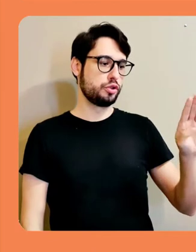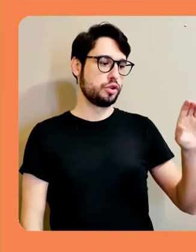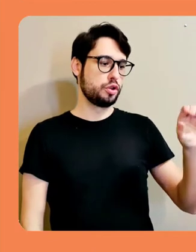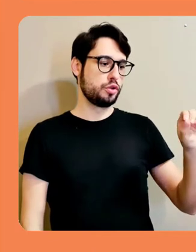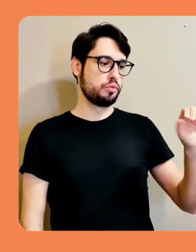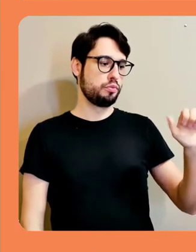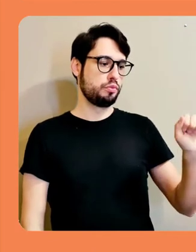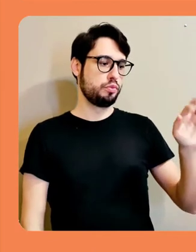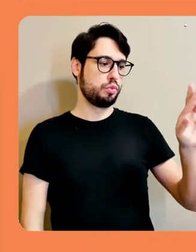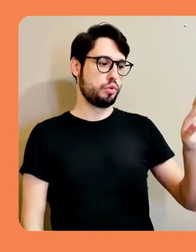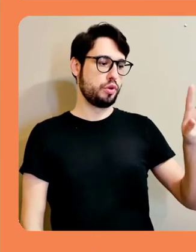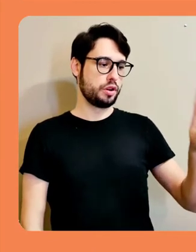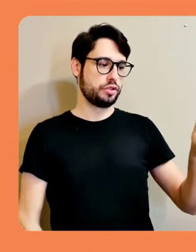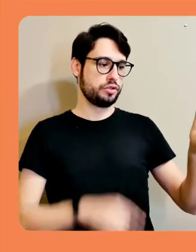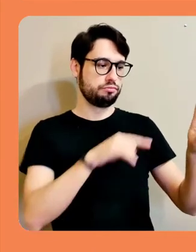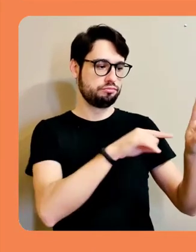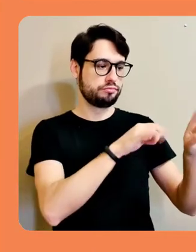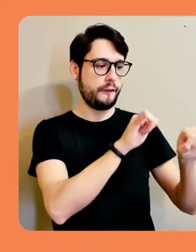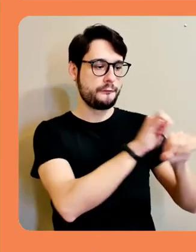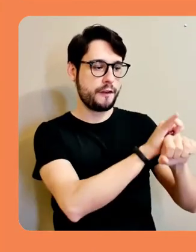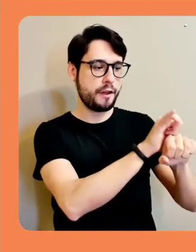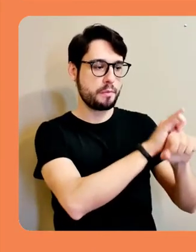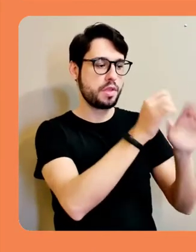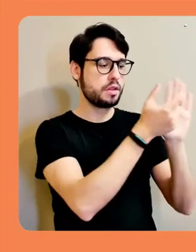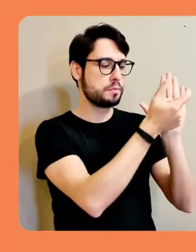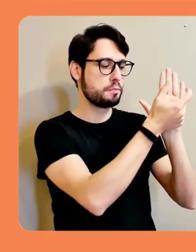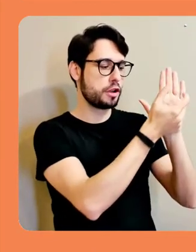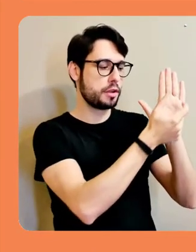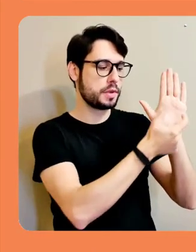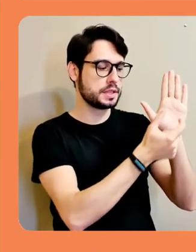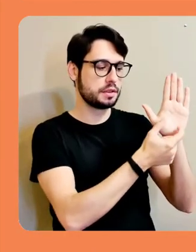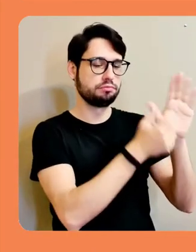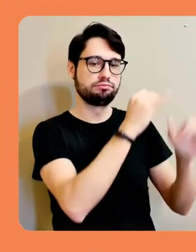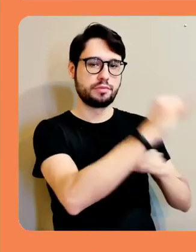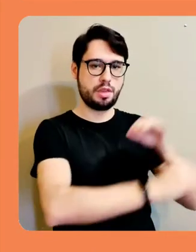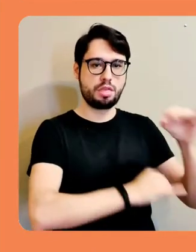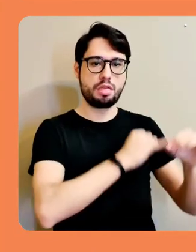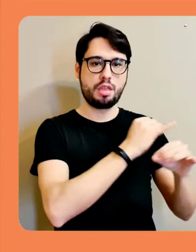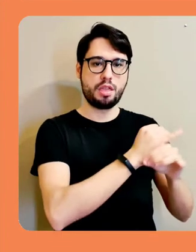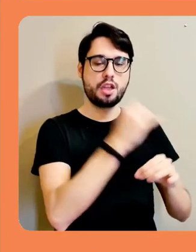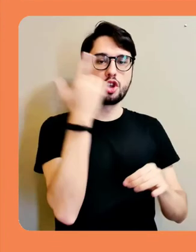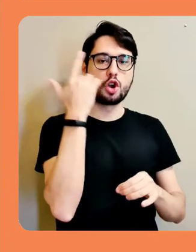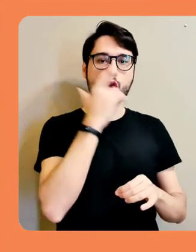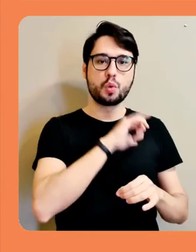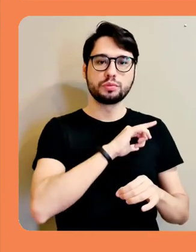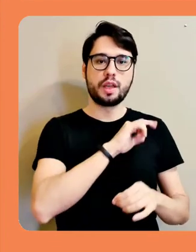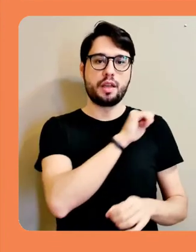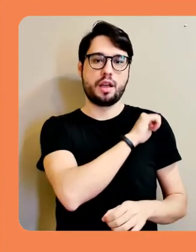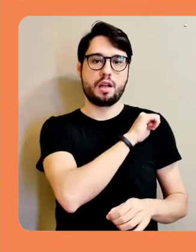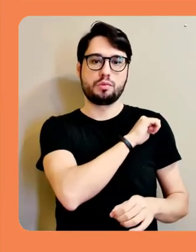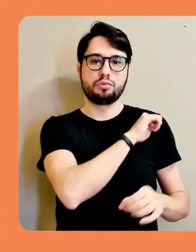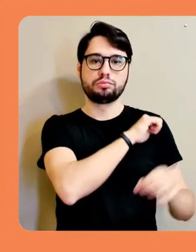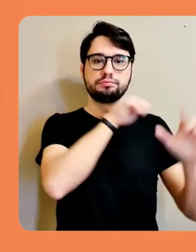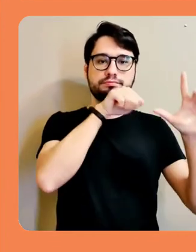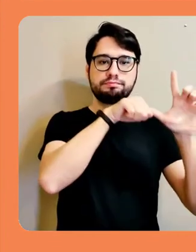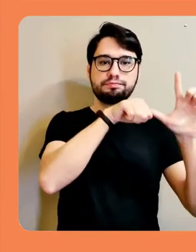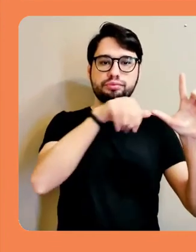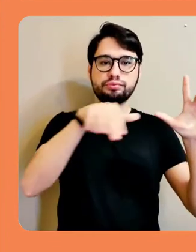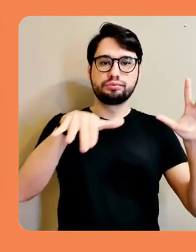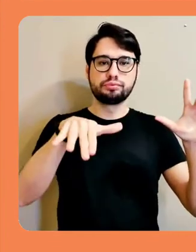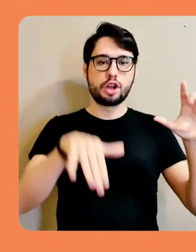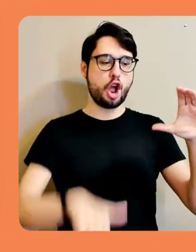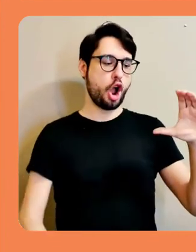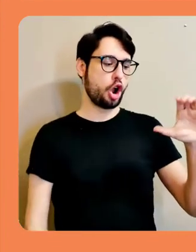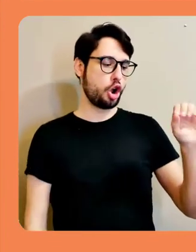é a integração dessa ferramenta chamada codeboard é uma ferramenta online e programação